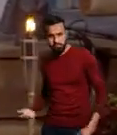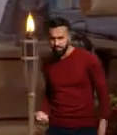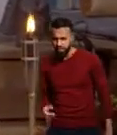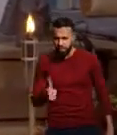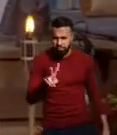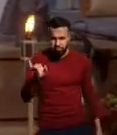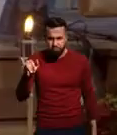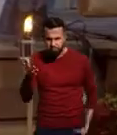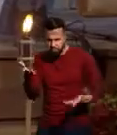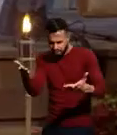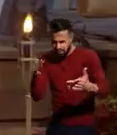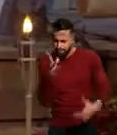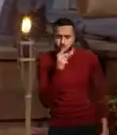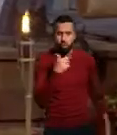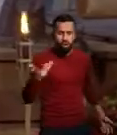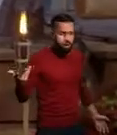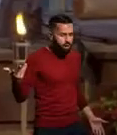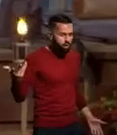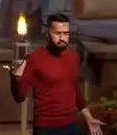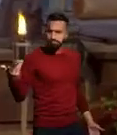Você vai